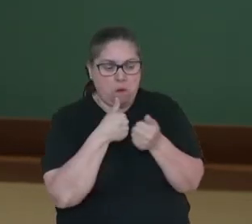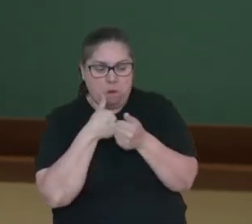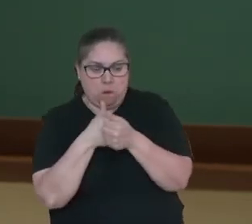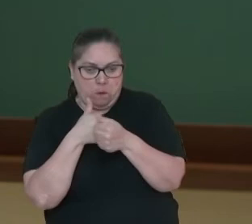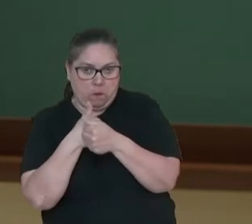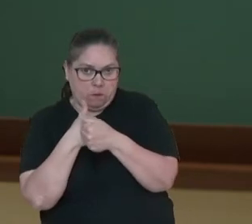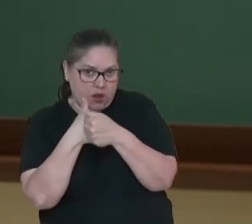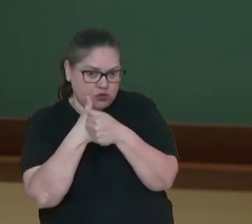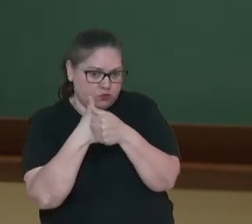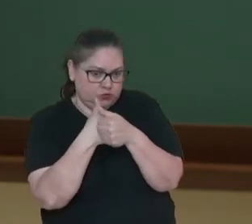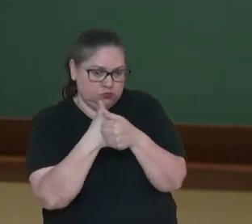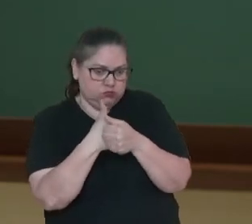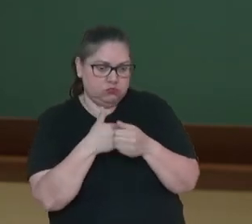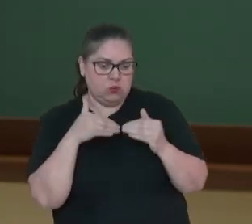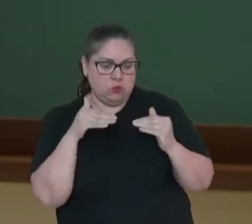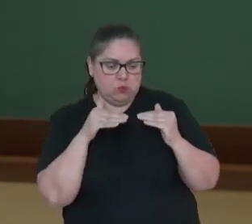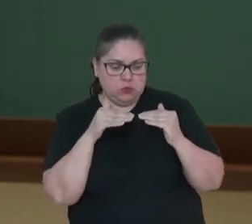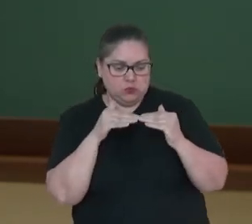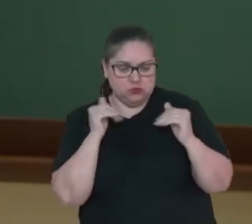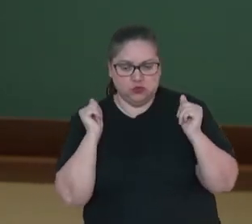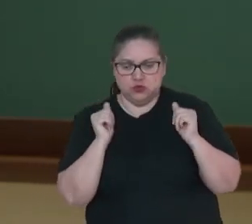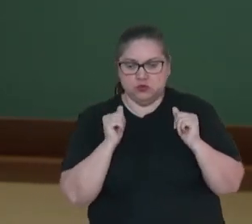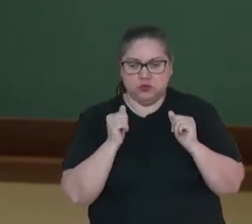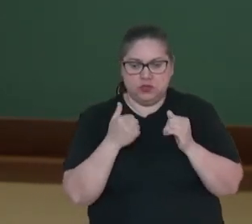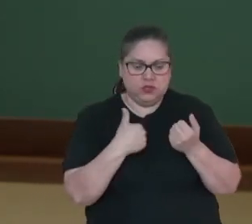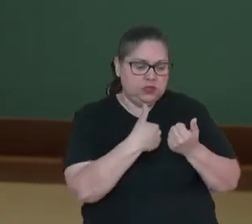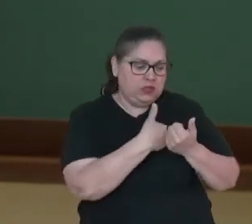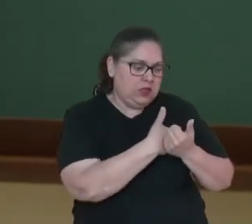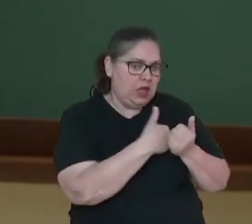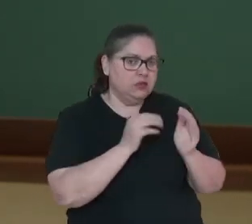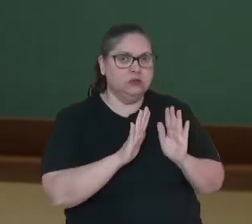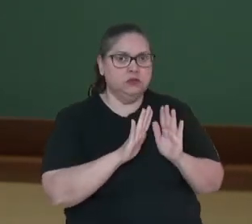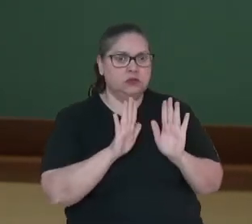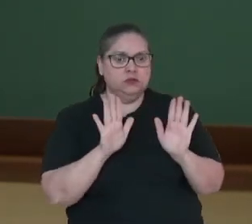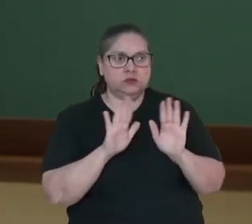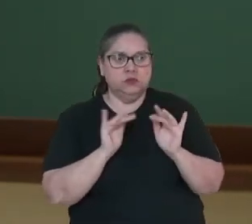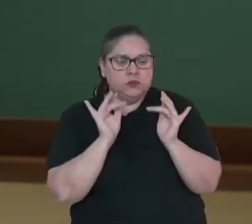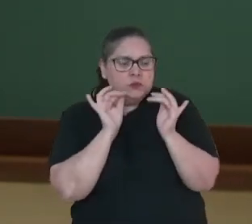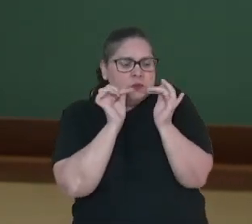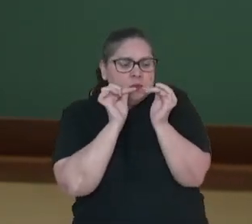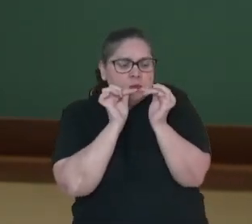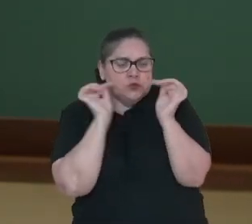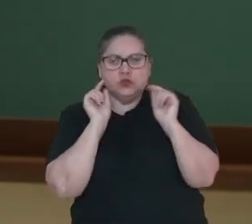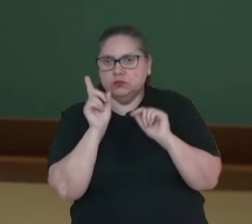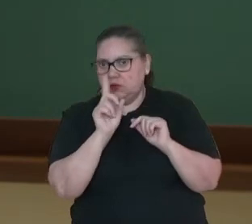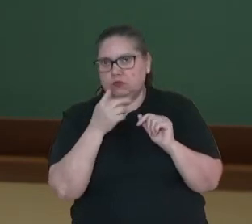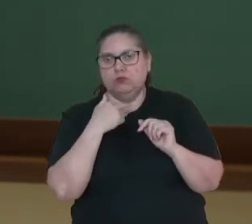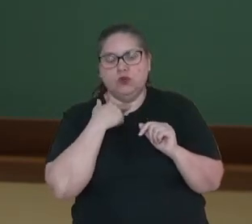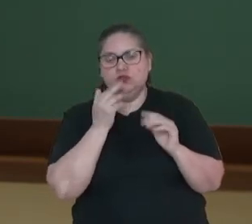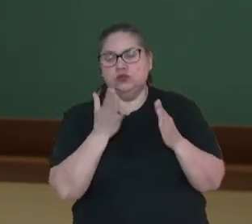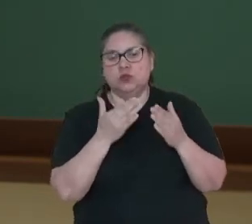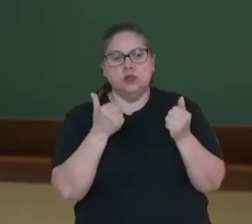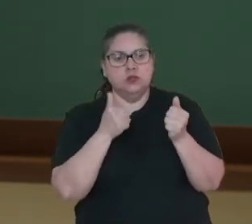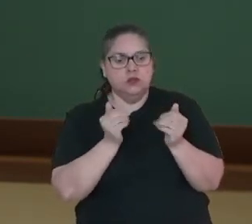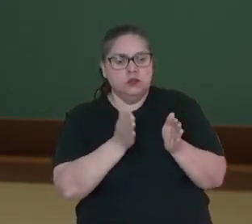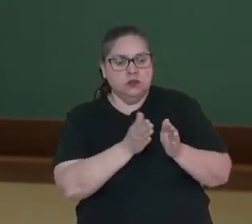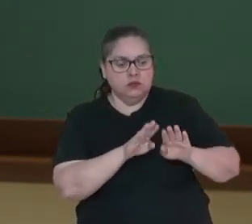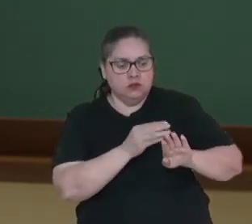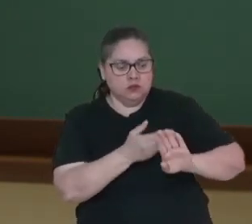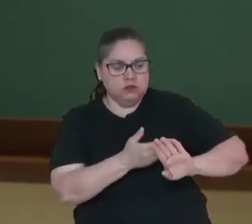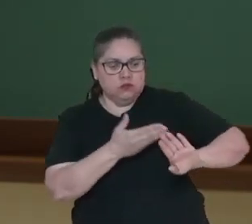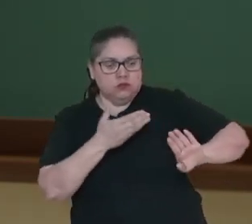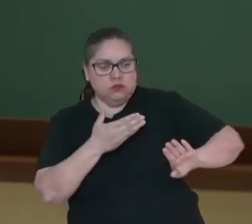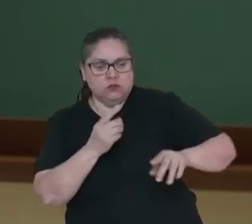se encostar. Nem de pontinha, nem de lado, nem só a pontinha. Não pode. Eles têm que ficar sempre